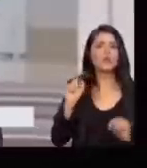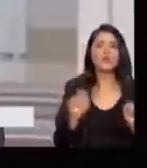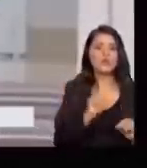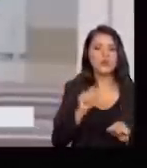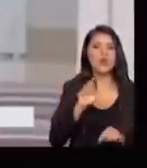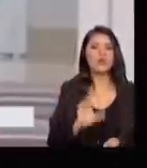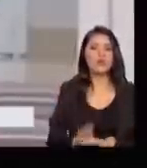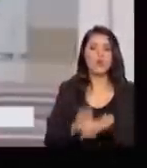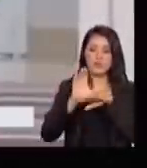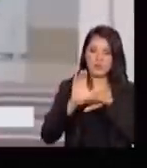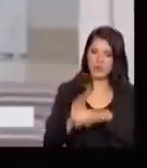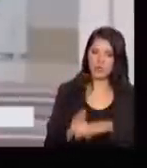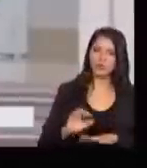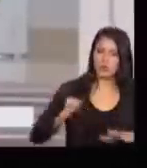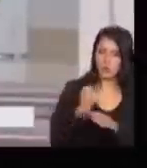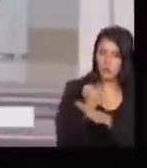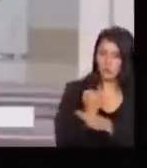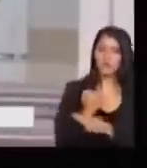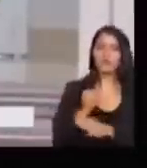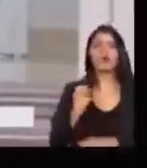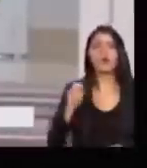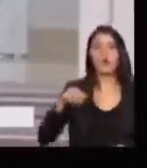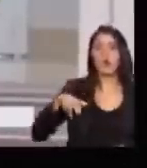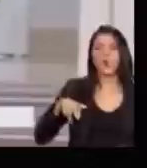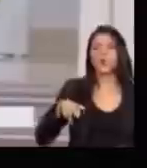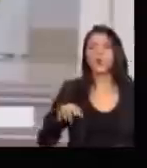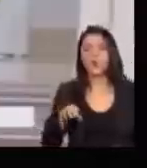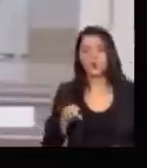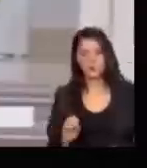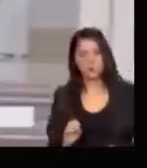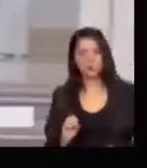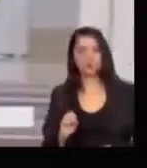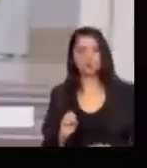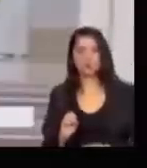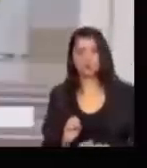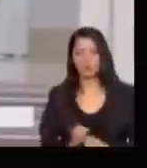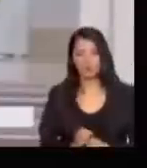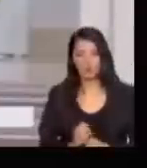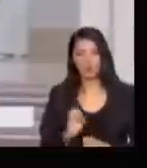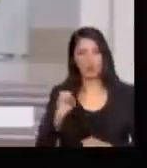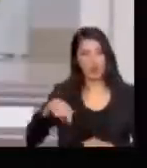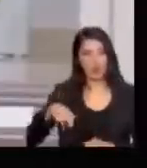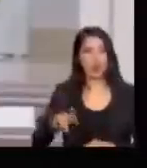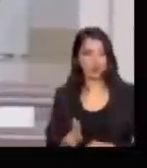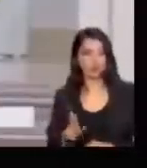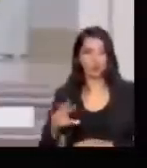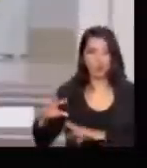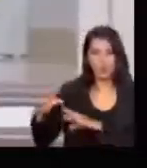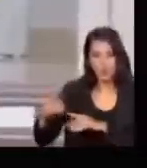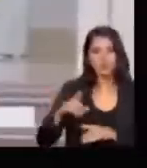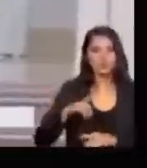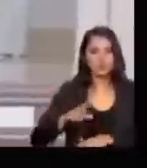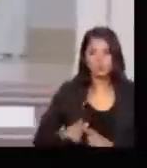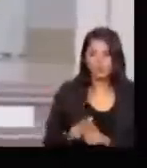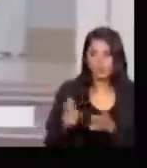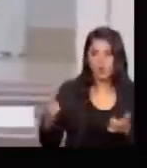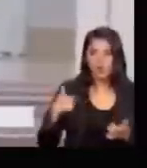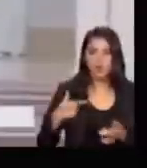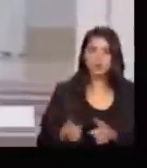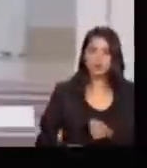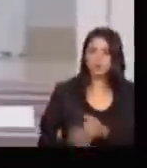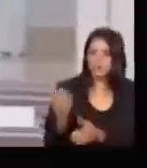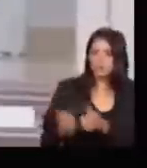ONU os membros permanente todos eles são maiores produtores de arma do mundo